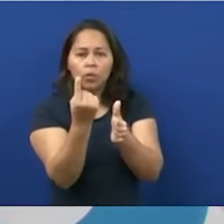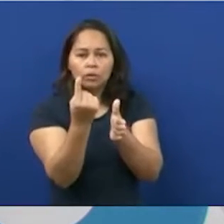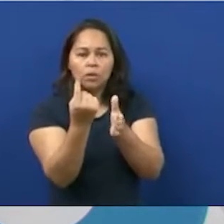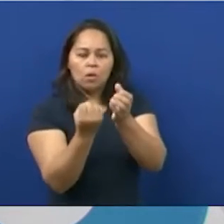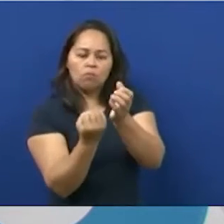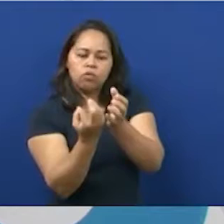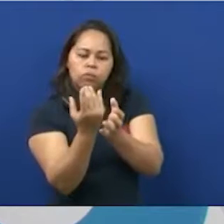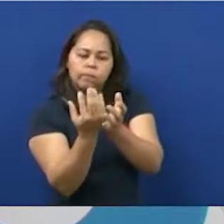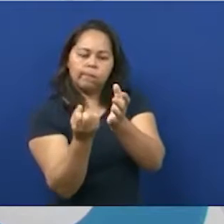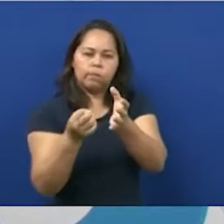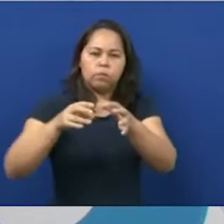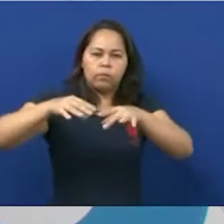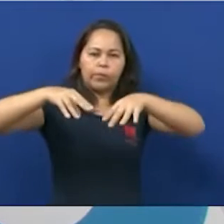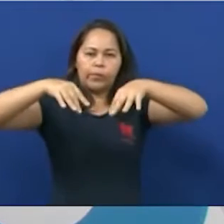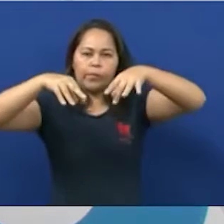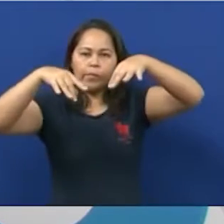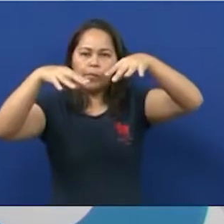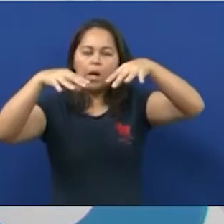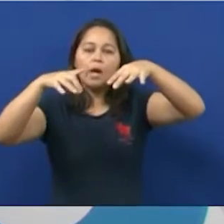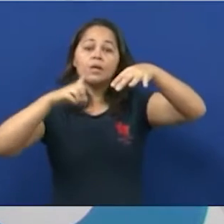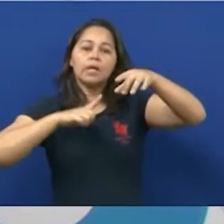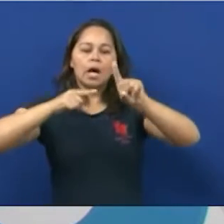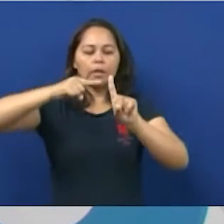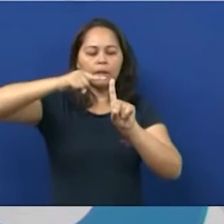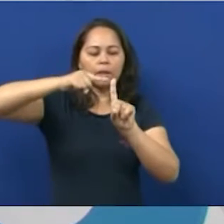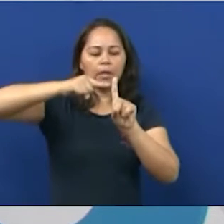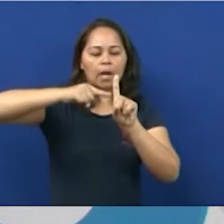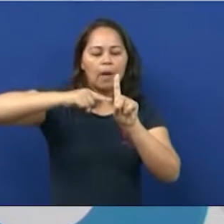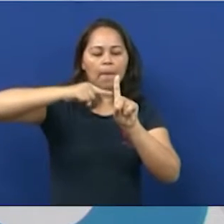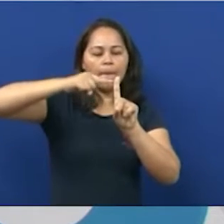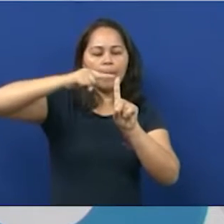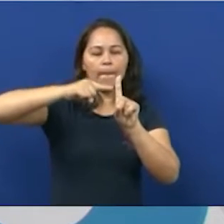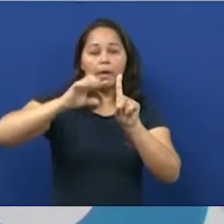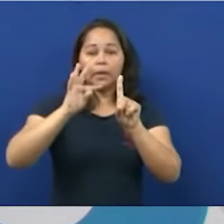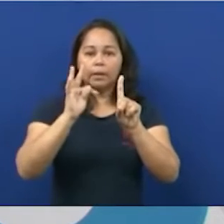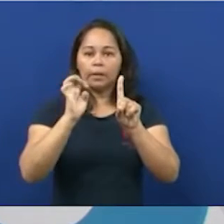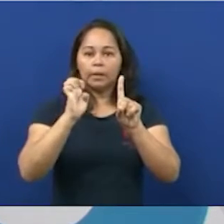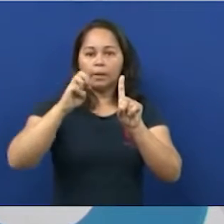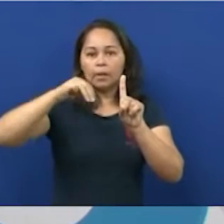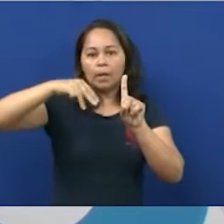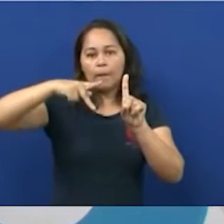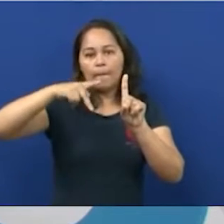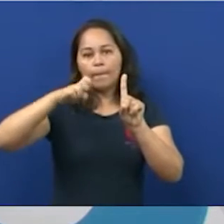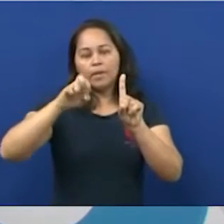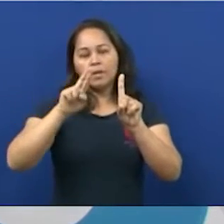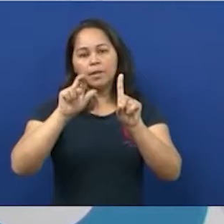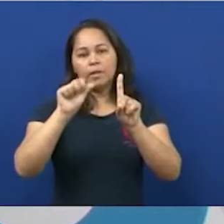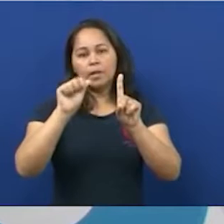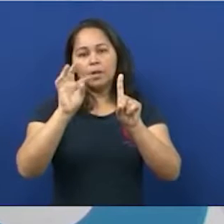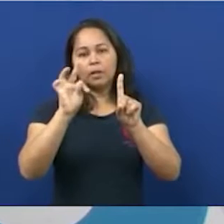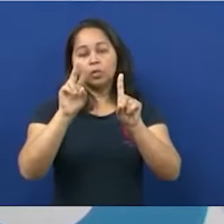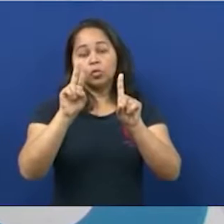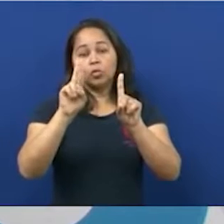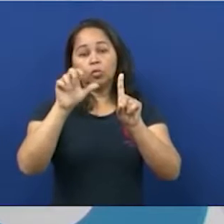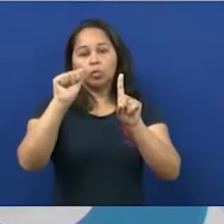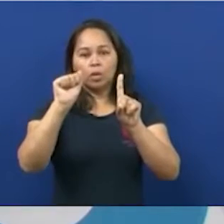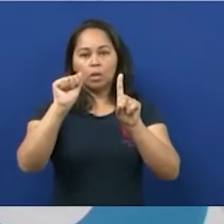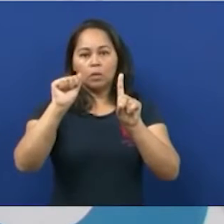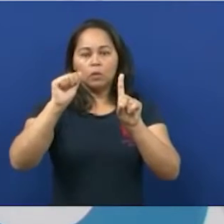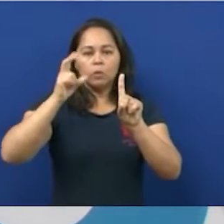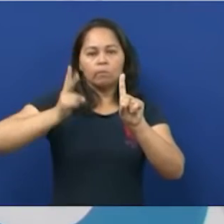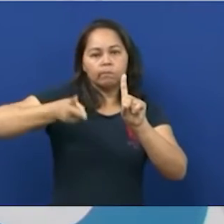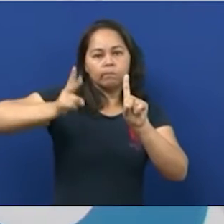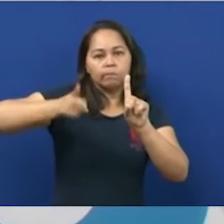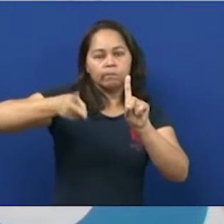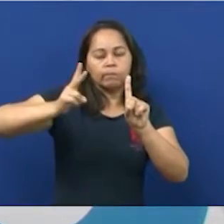fusão e o ponto de ebulição, temperatura constante do início até o fim de todas as suas mudanças de estado físico. Quando você olha,